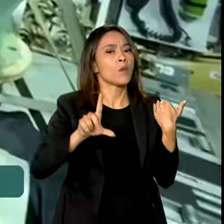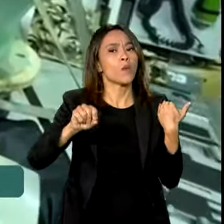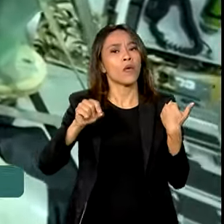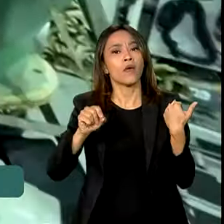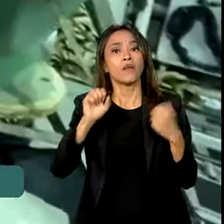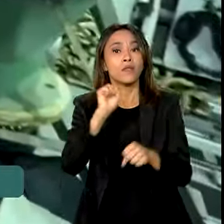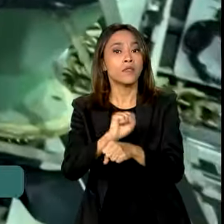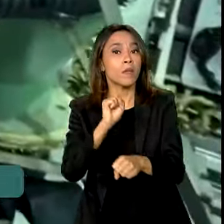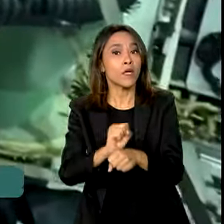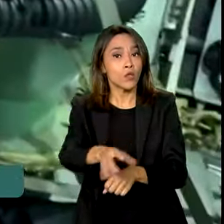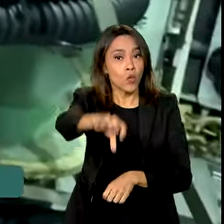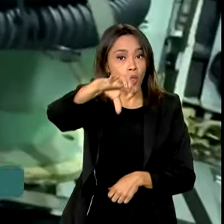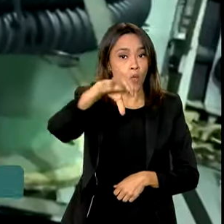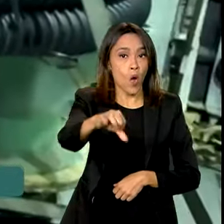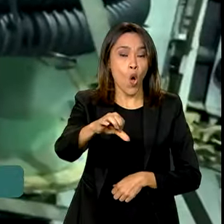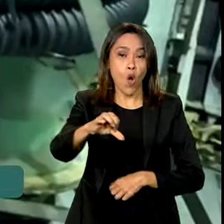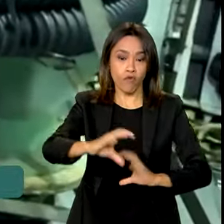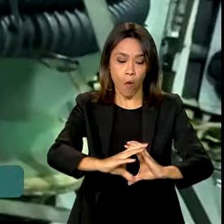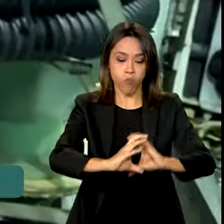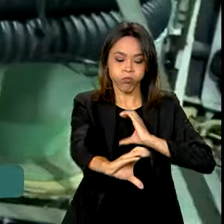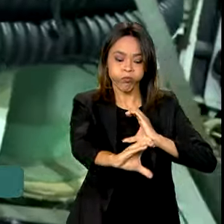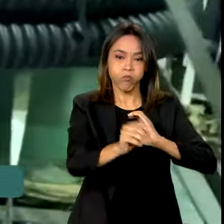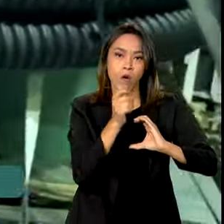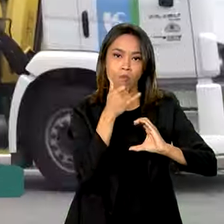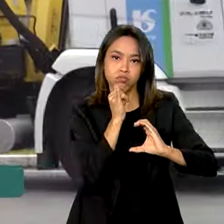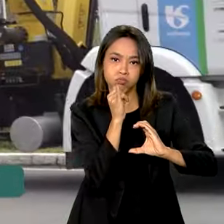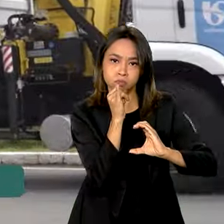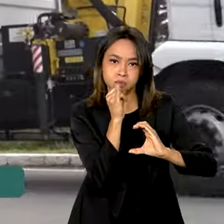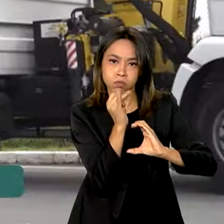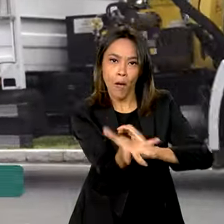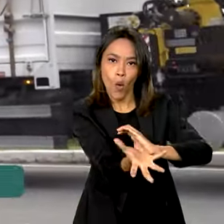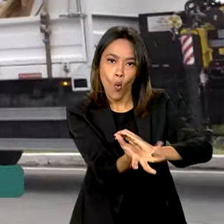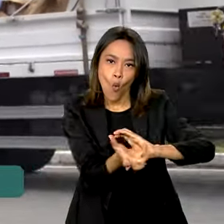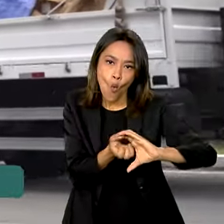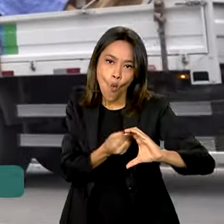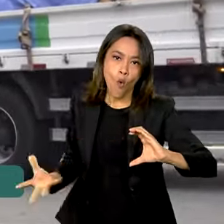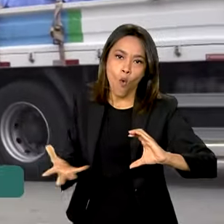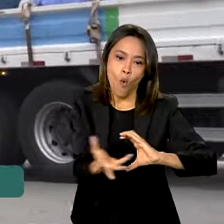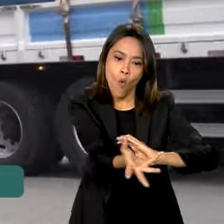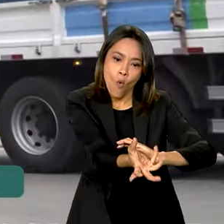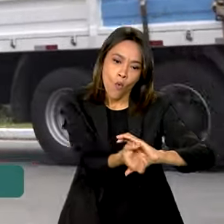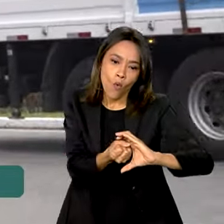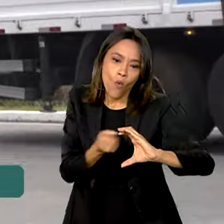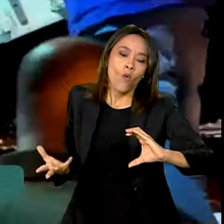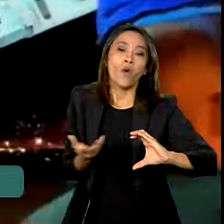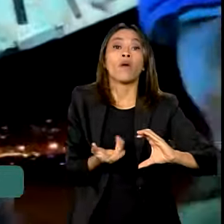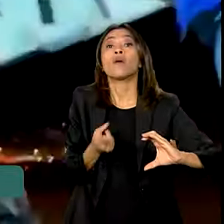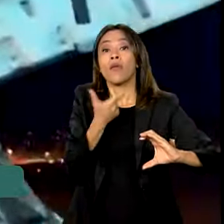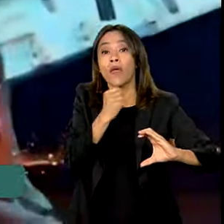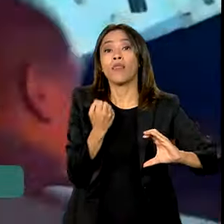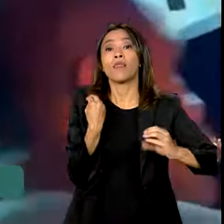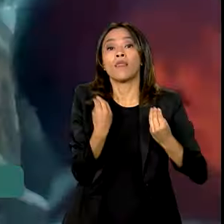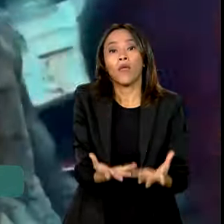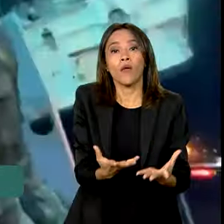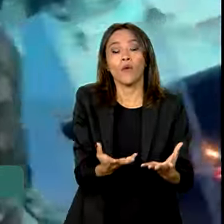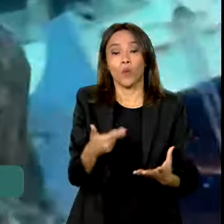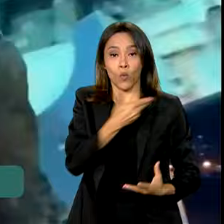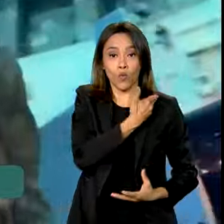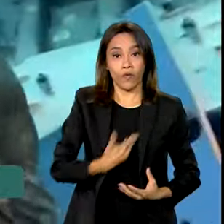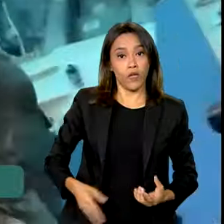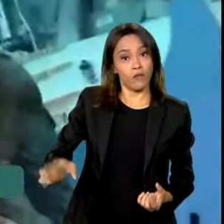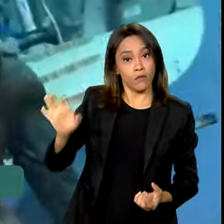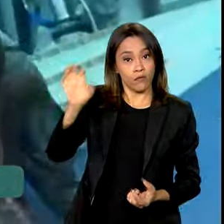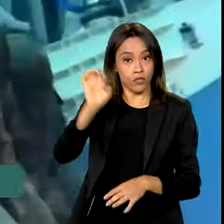de 9 bombas ao Rio Grande do Sul. Elas foram cedidas pelos governos estaduais de São